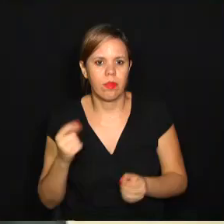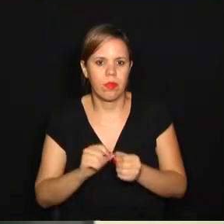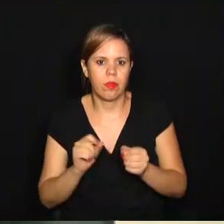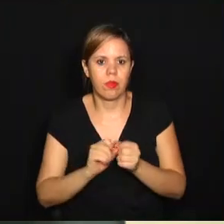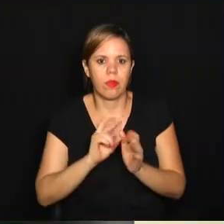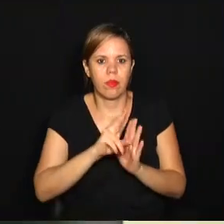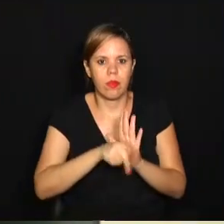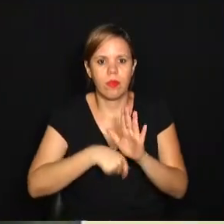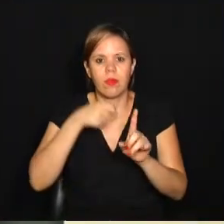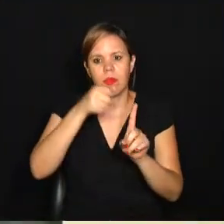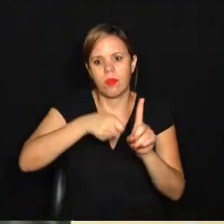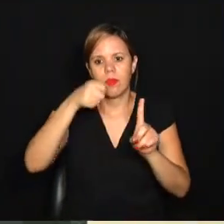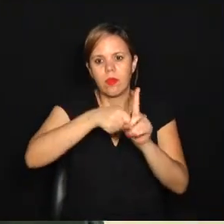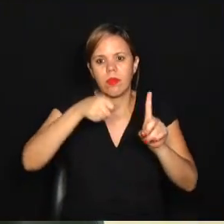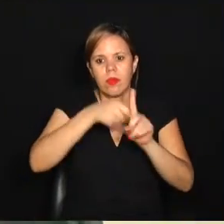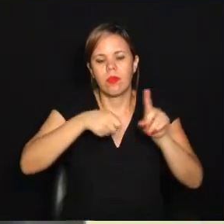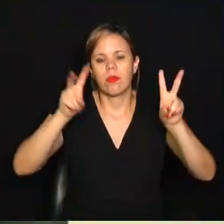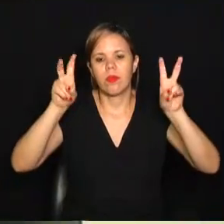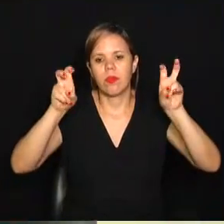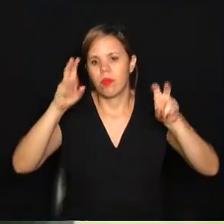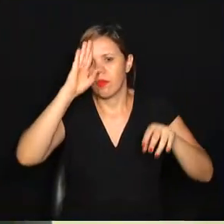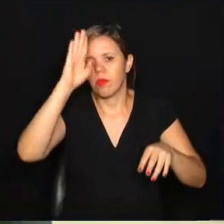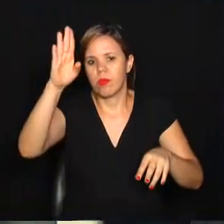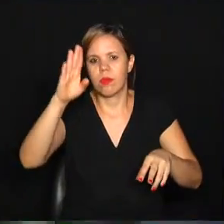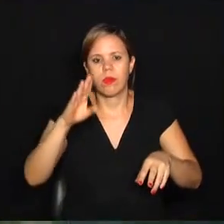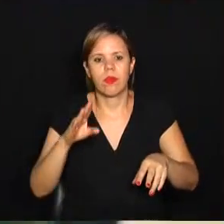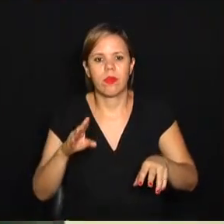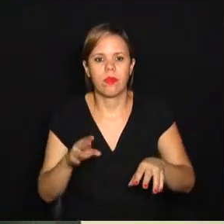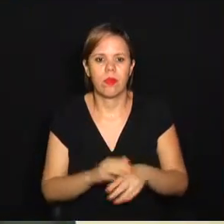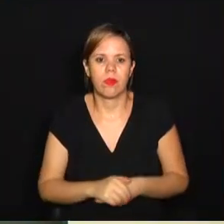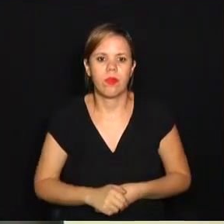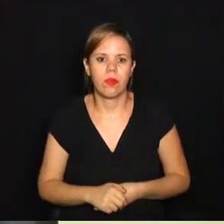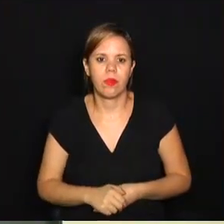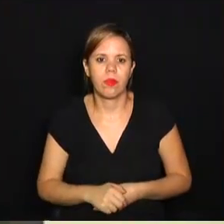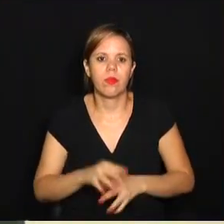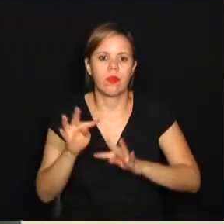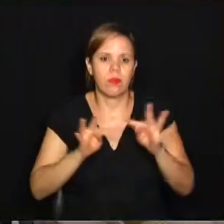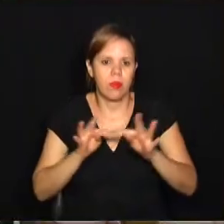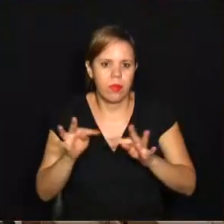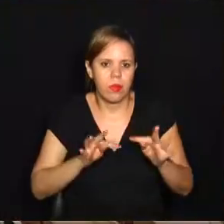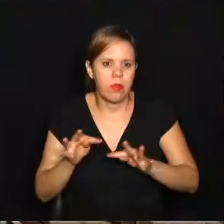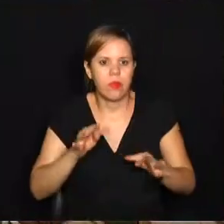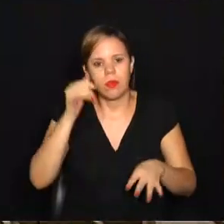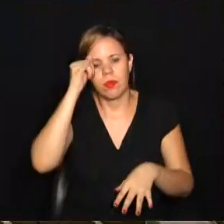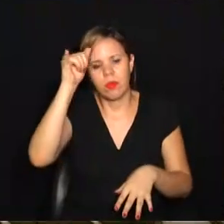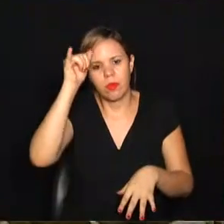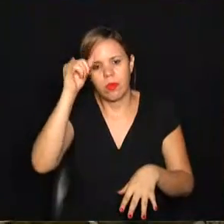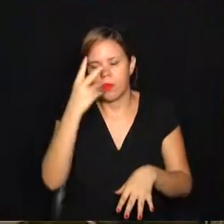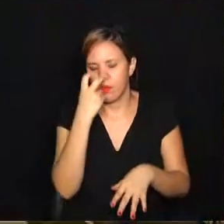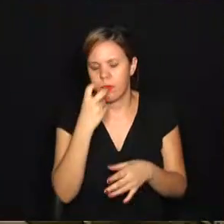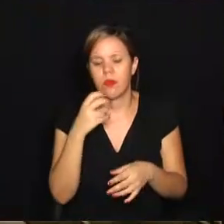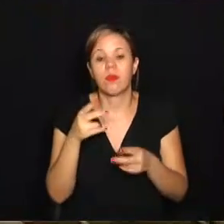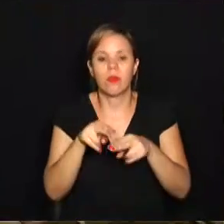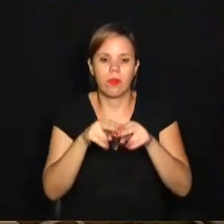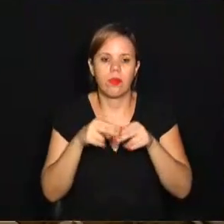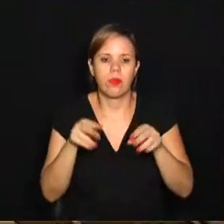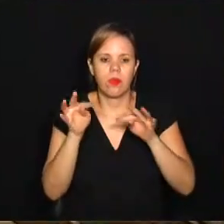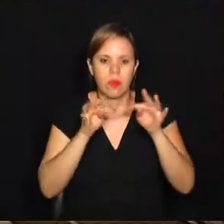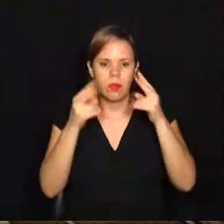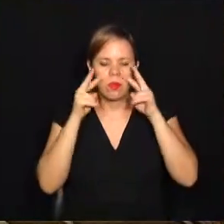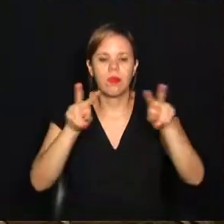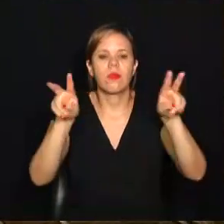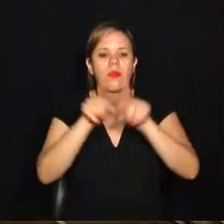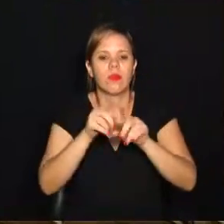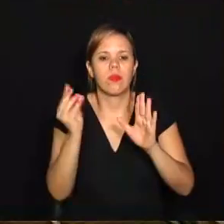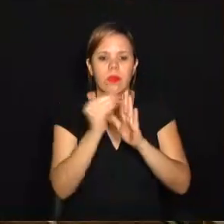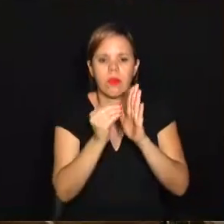várias políticas públicas, principalmente na prevenção da visão. A matéria passa a fazer parte do calendário